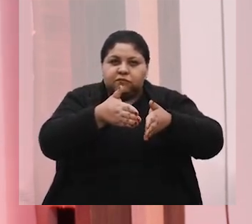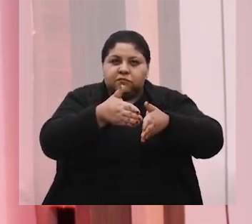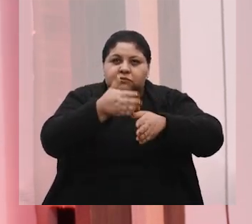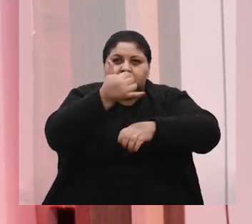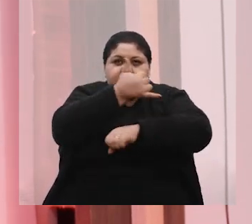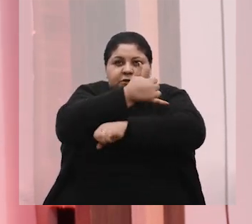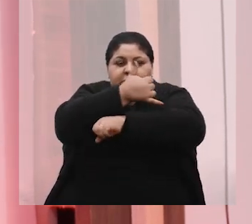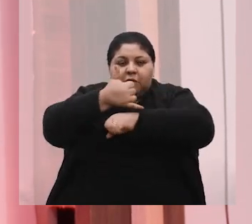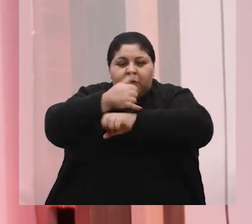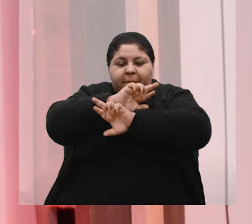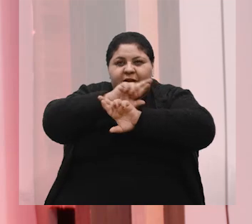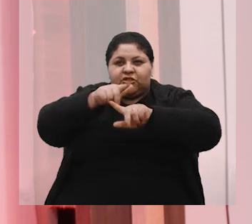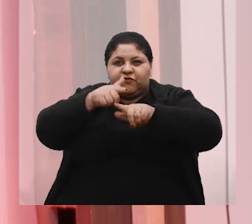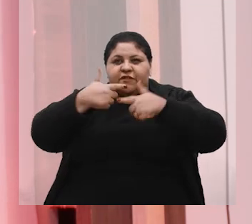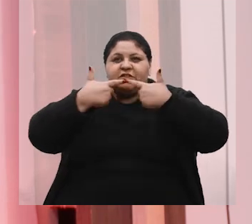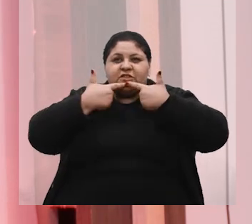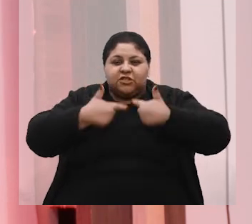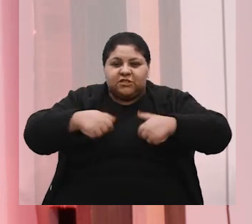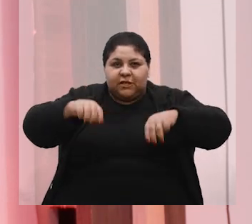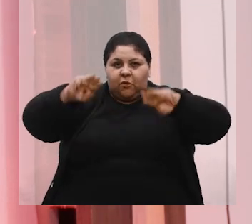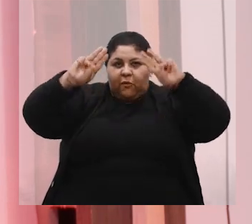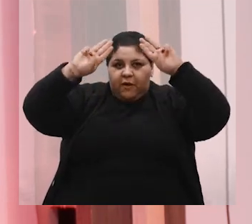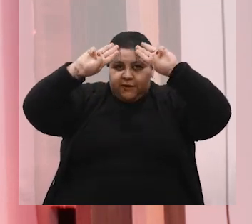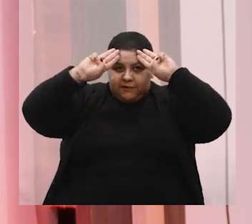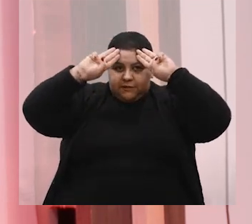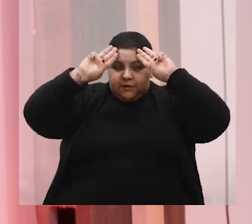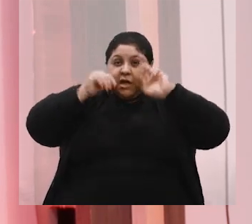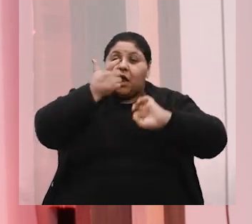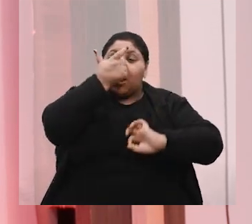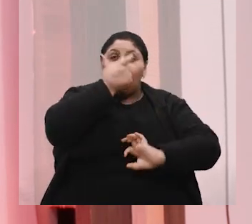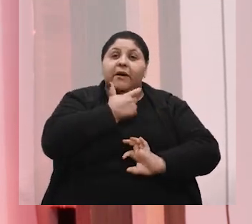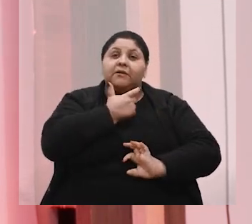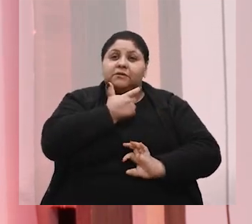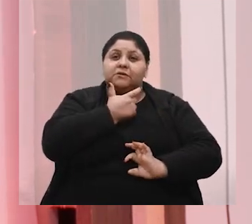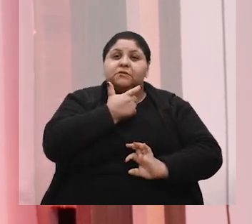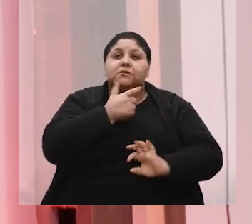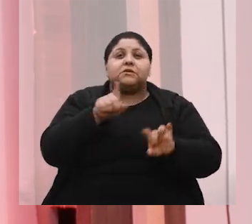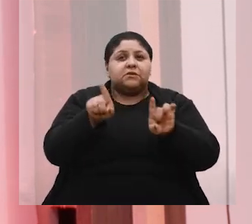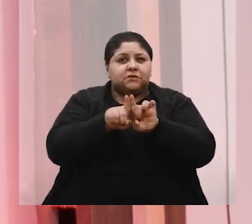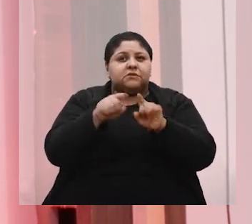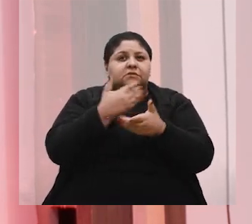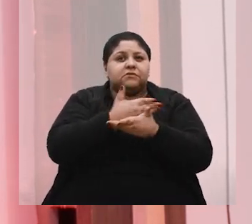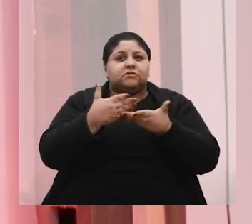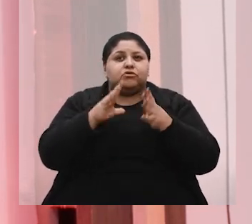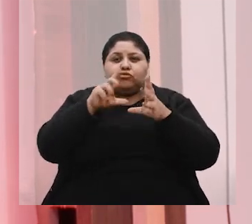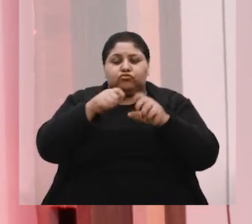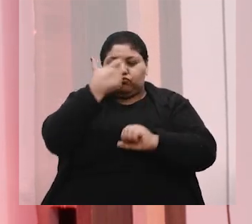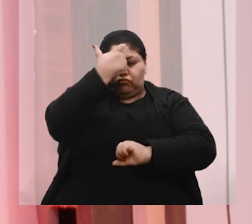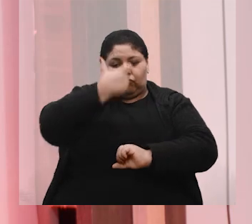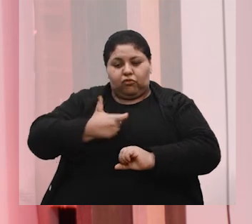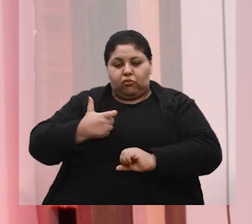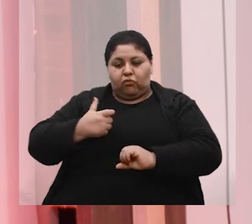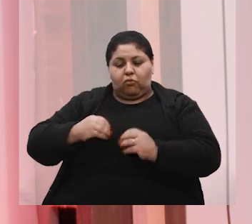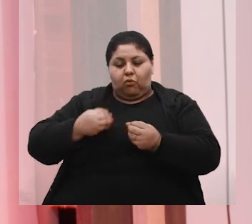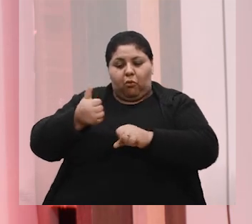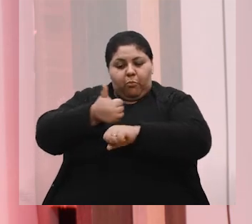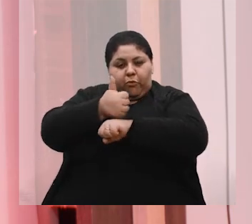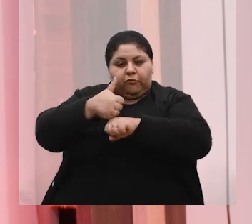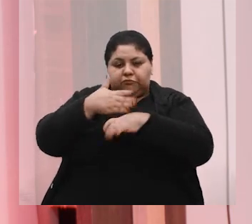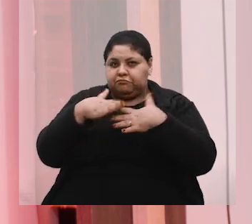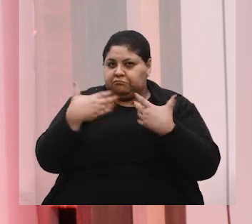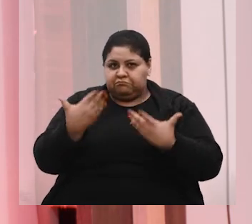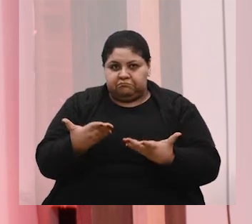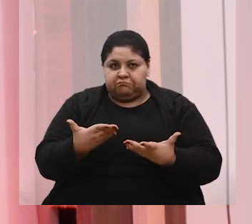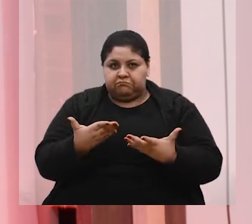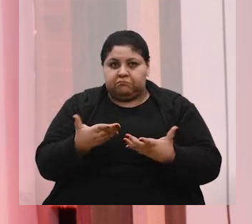ter passado pelas diferentes linguagens, né? E eu acho que também é fruto de tudo que eu sou enquanto profissional,